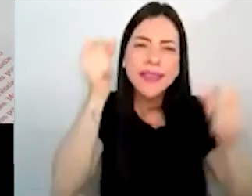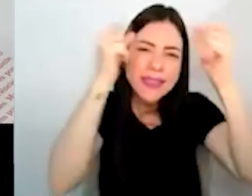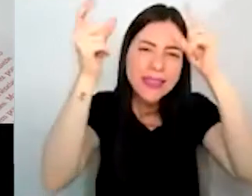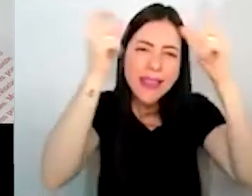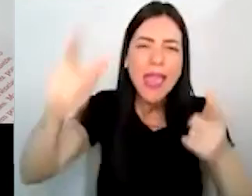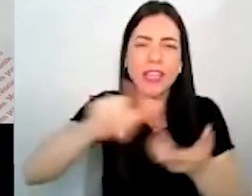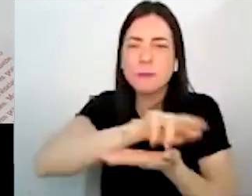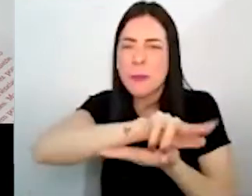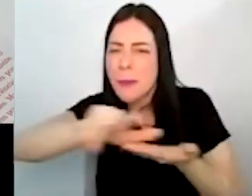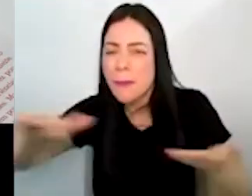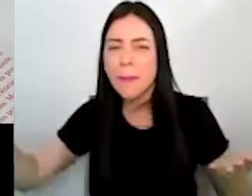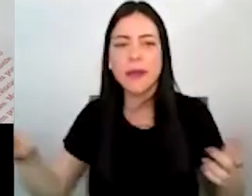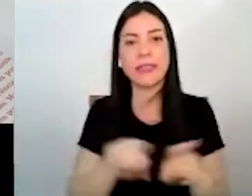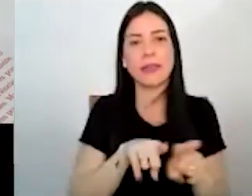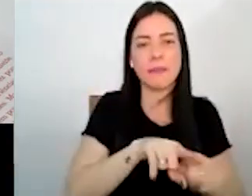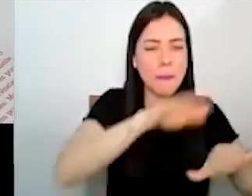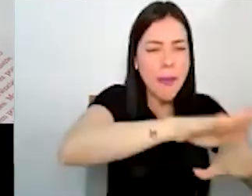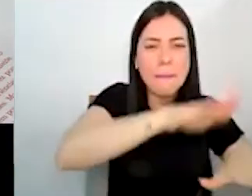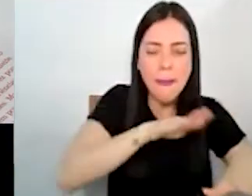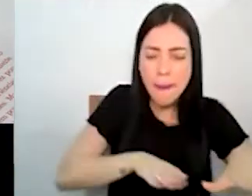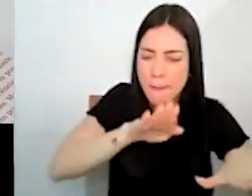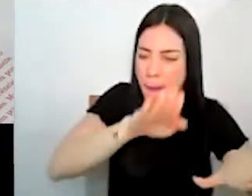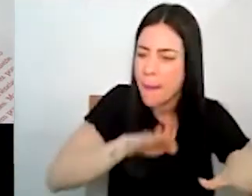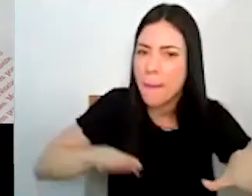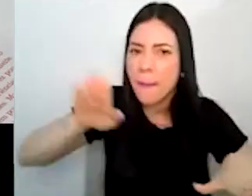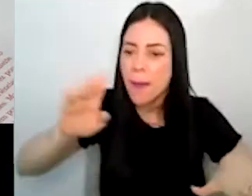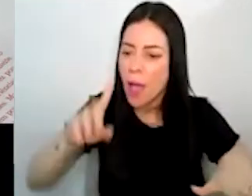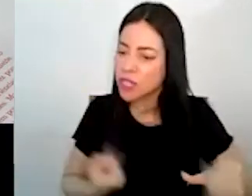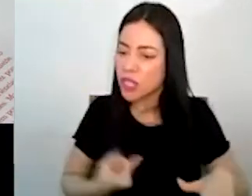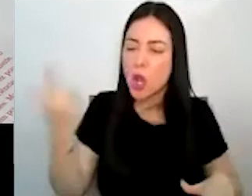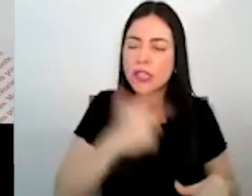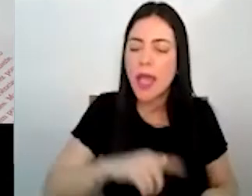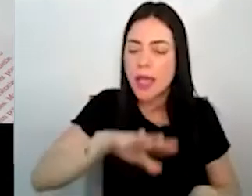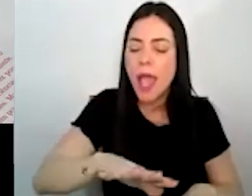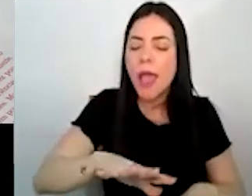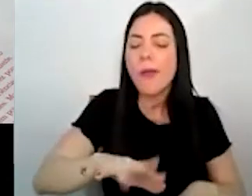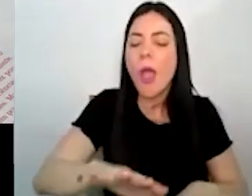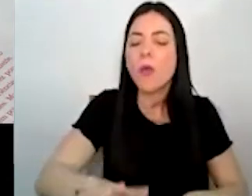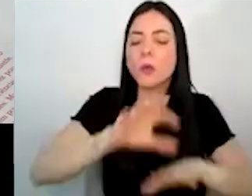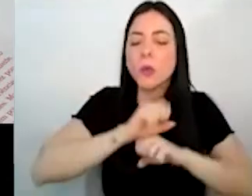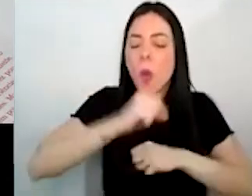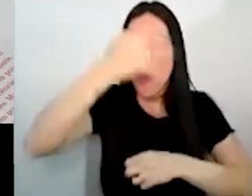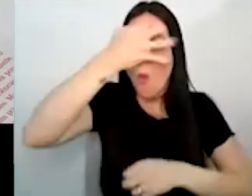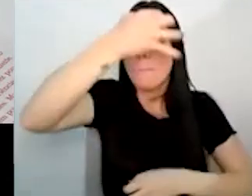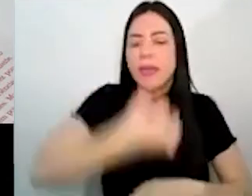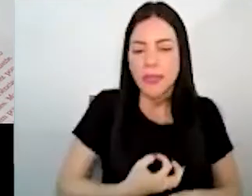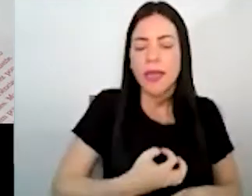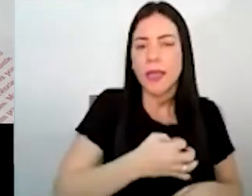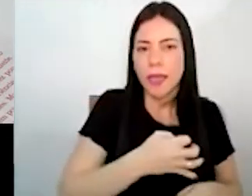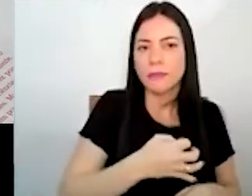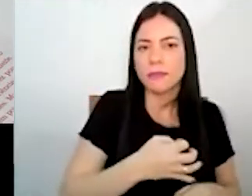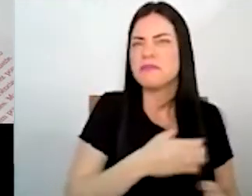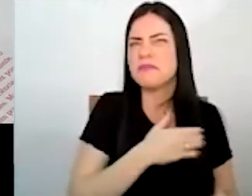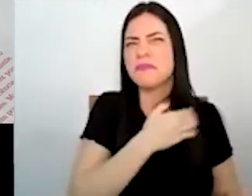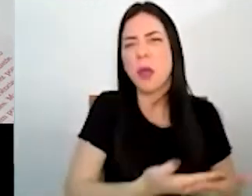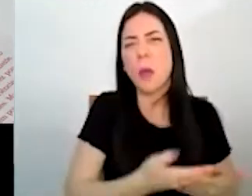múltiplas camadas e múltiplas maneiras de entender alguma coisa que apareceram nesse projeto que é de 2010, de alguma